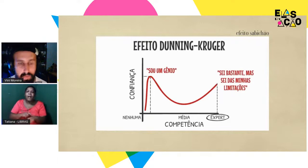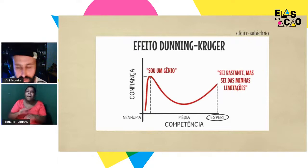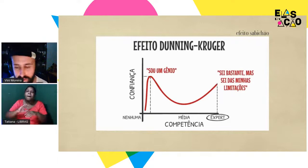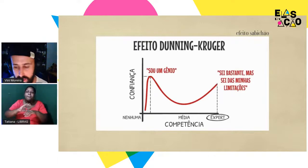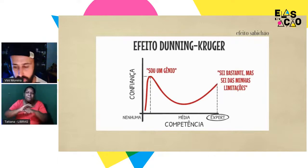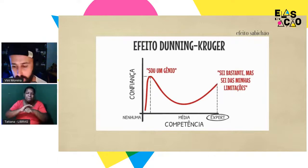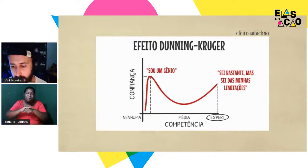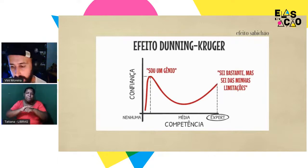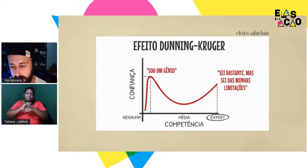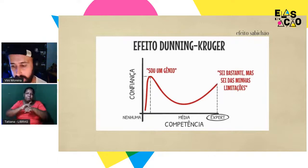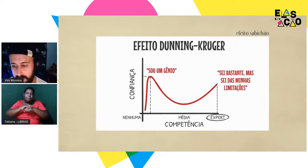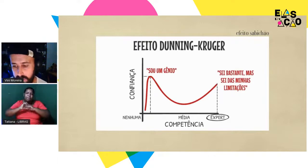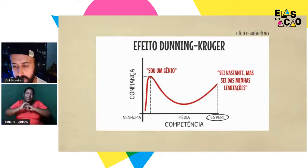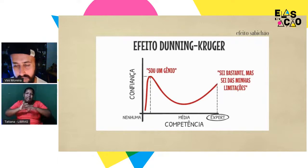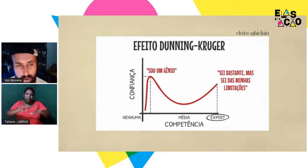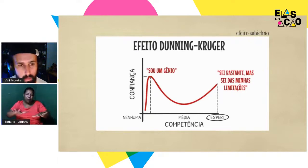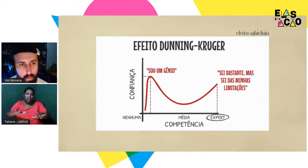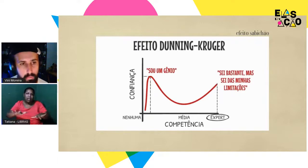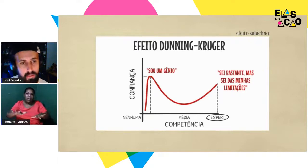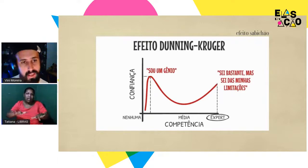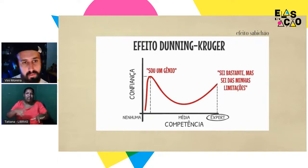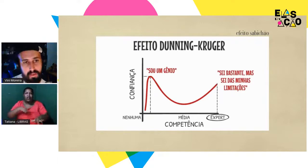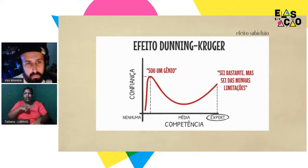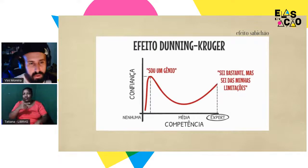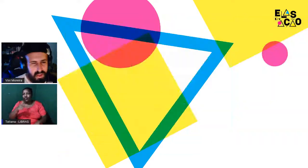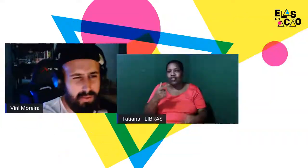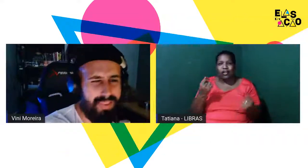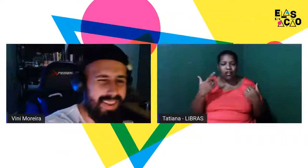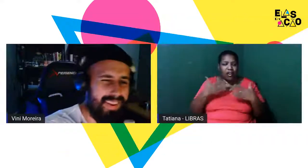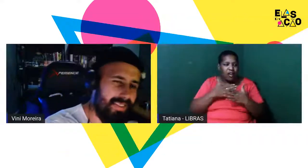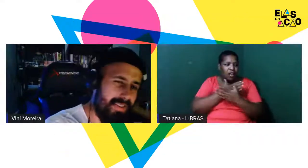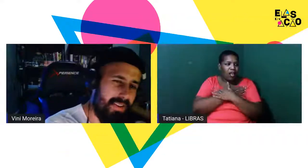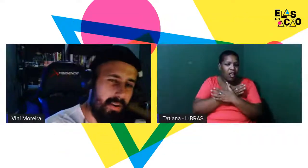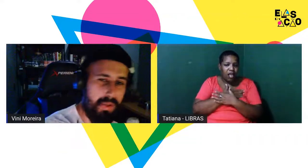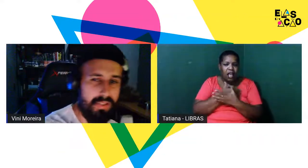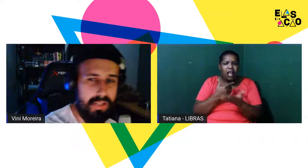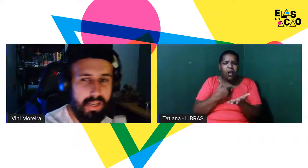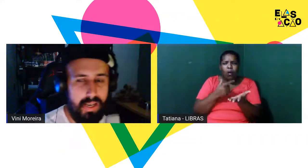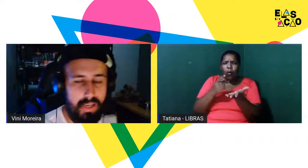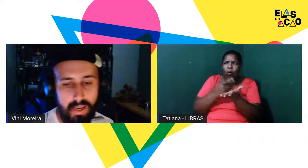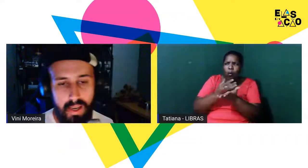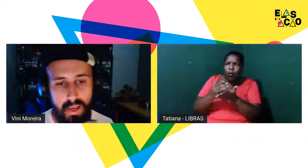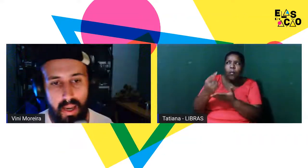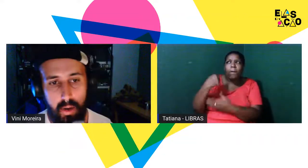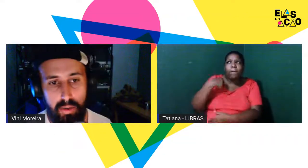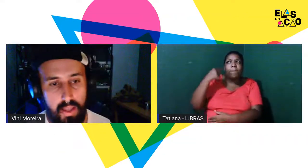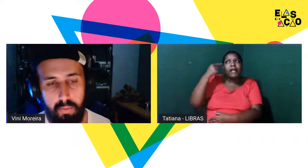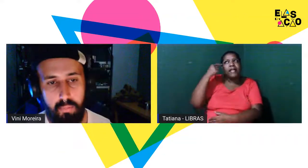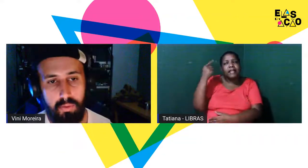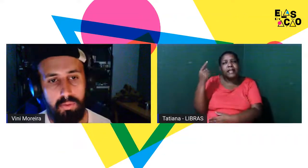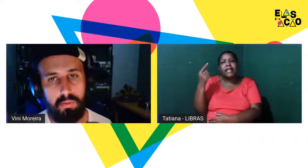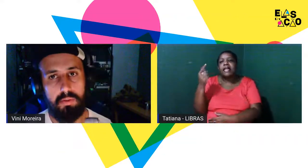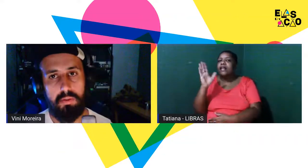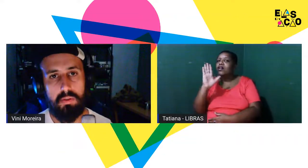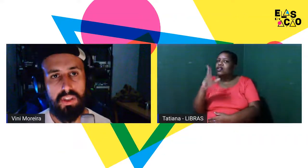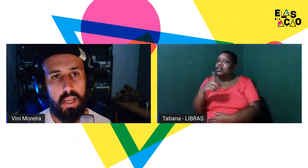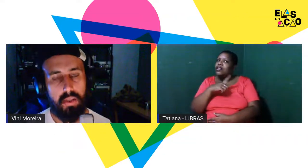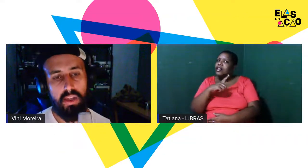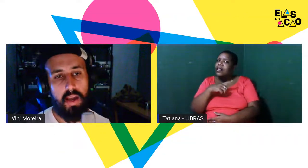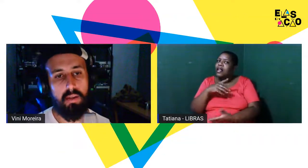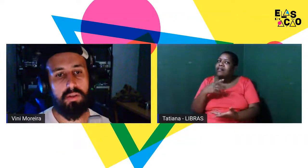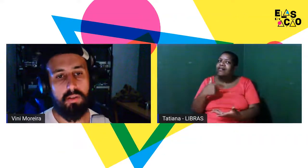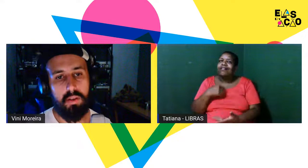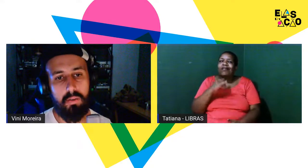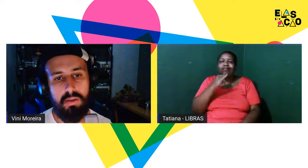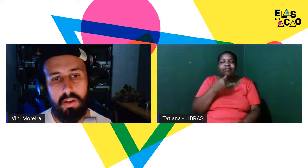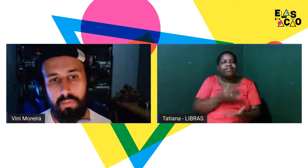pandemia e a gente não tinha dinheiro e tudo mais e eu como eu já tava nesse projeto desde que eu pensei nele eu já tava muito